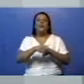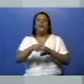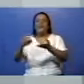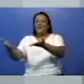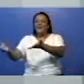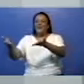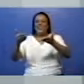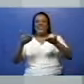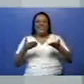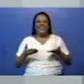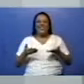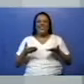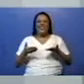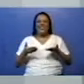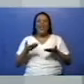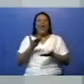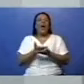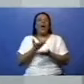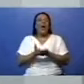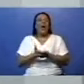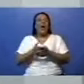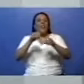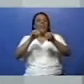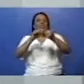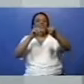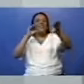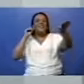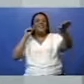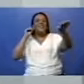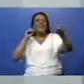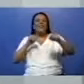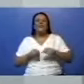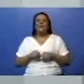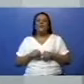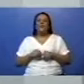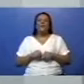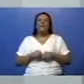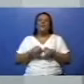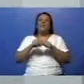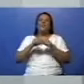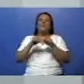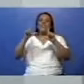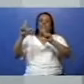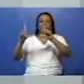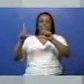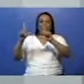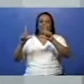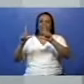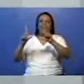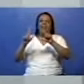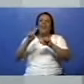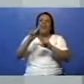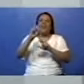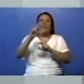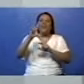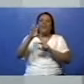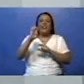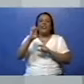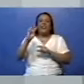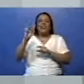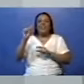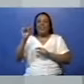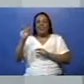a mais essa videoaula que vai chegar para você pela Vale TV. Então vamos lá, hoje nós vamos estudar sobre sujeito e